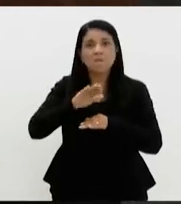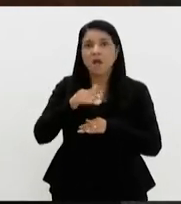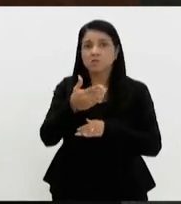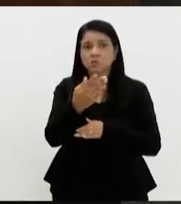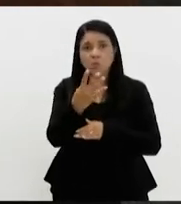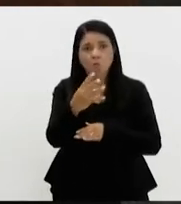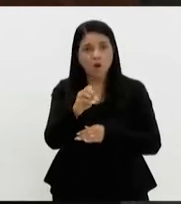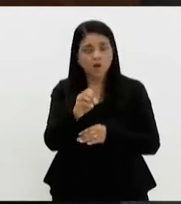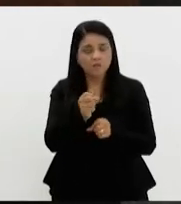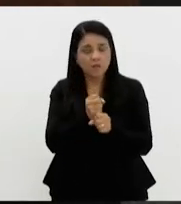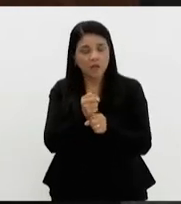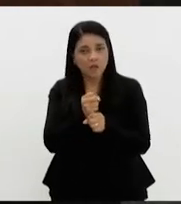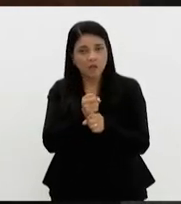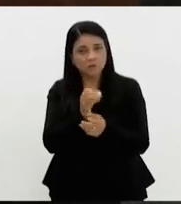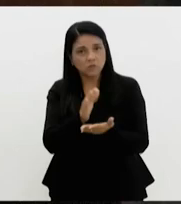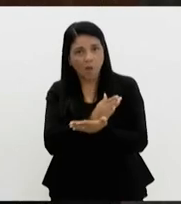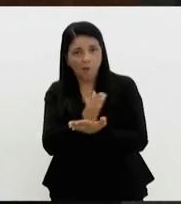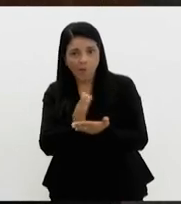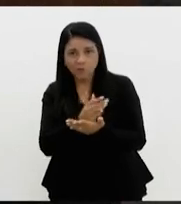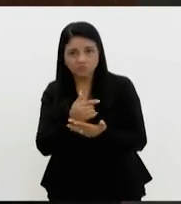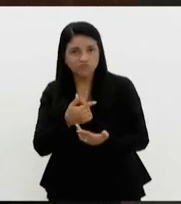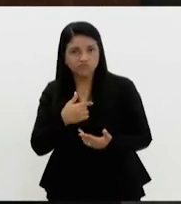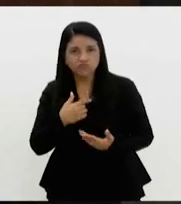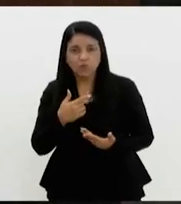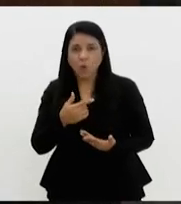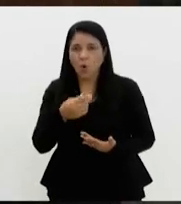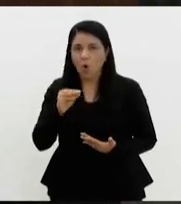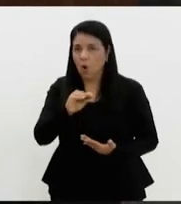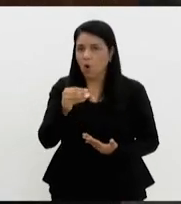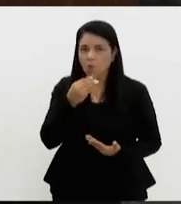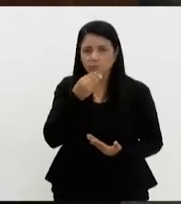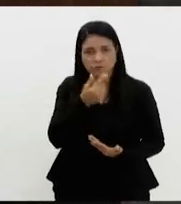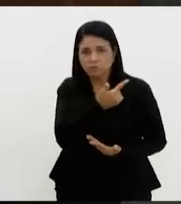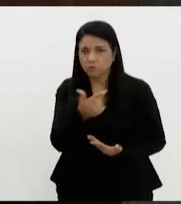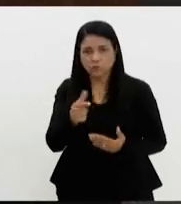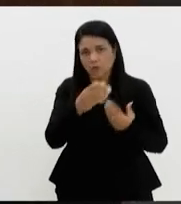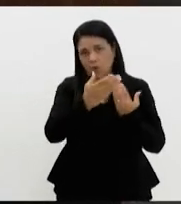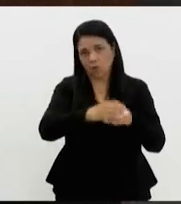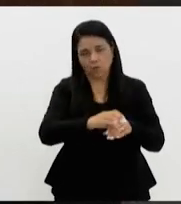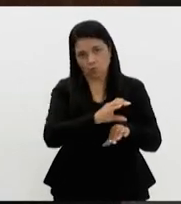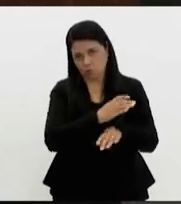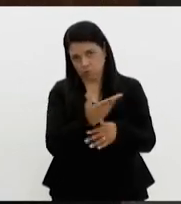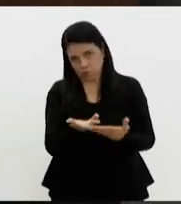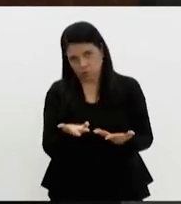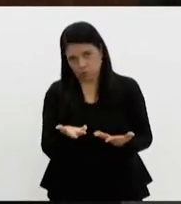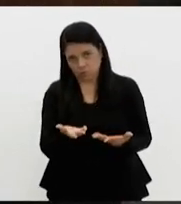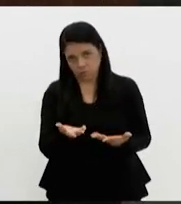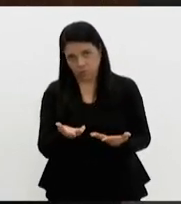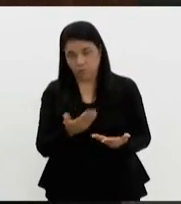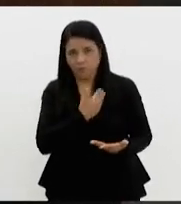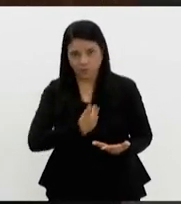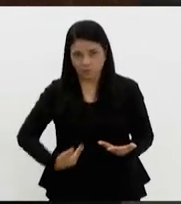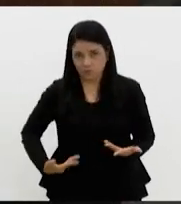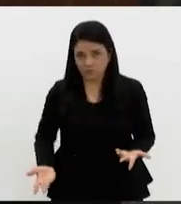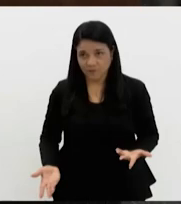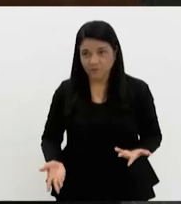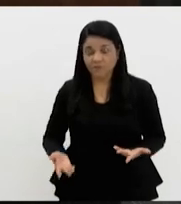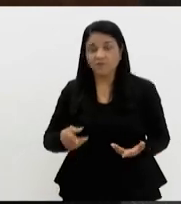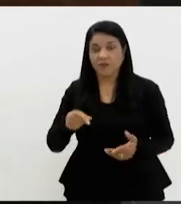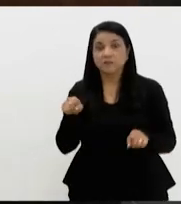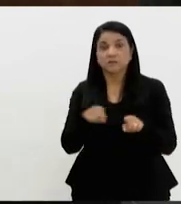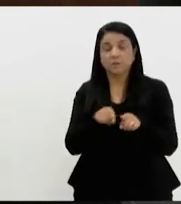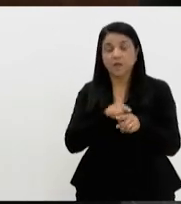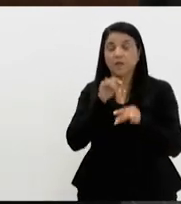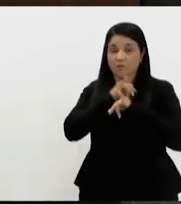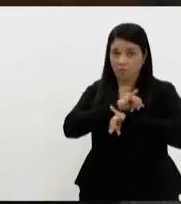anos e não terão chance novamente de prestar outro concurso público. Eu quero informar que existe, ainda tramitando